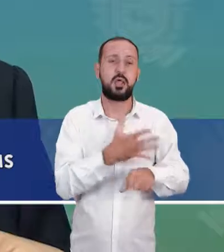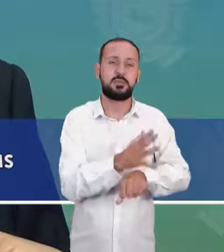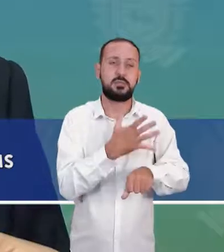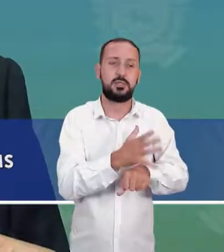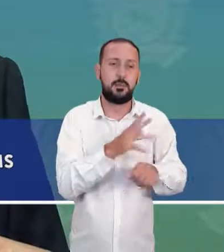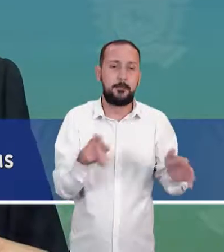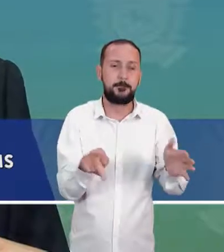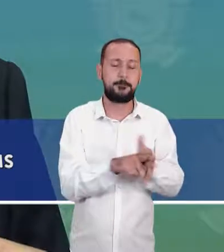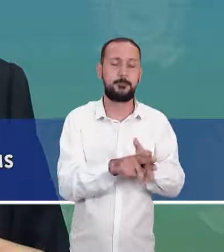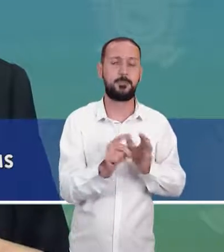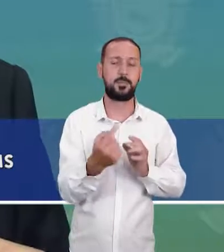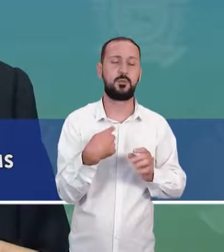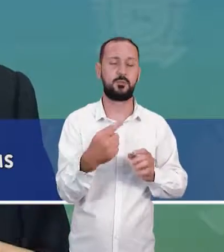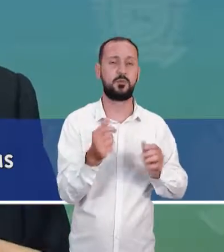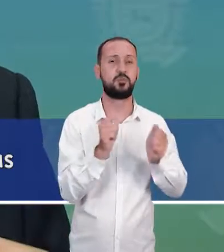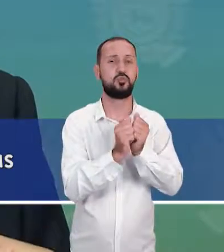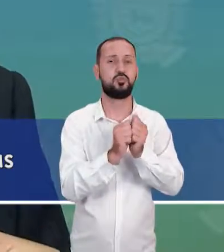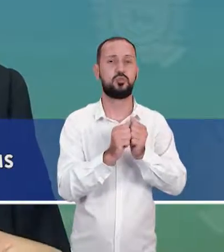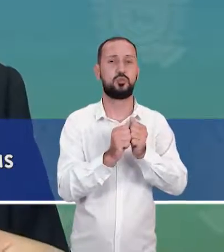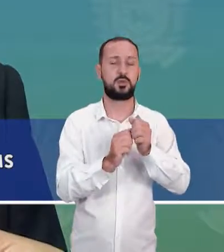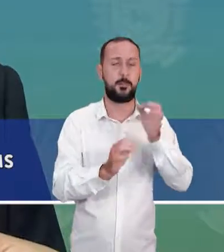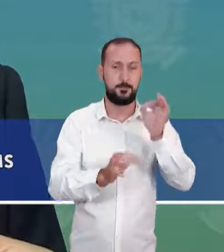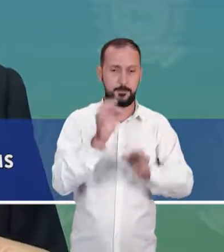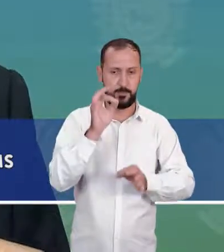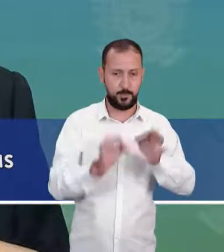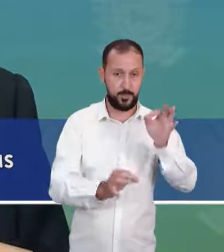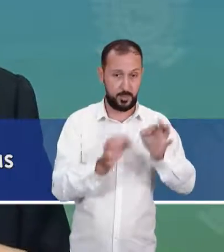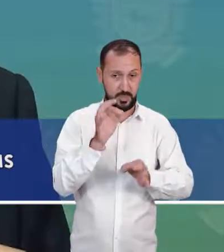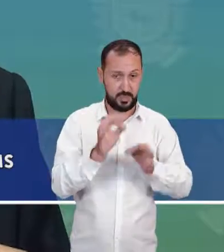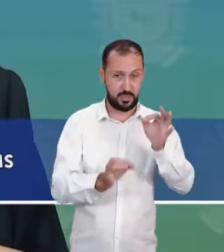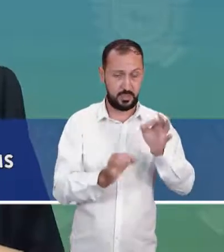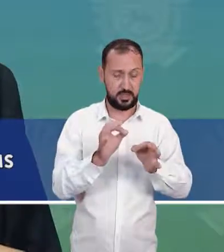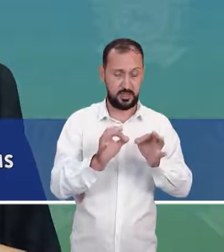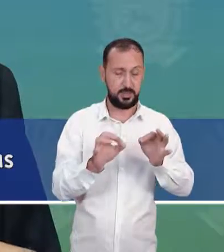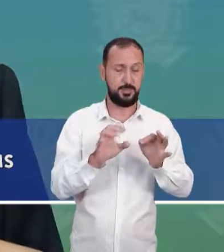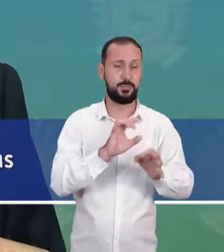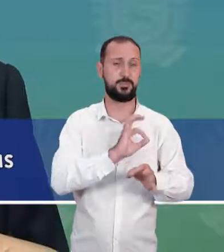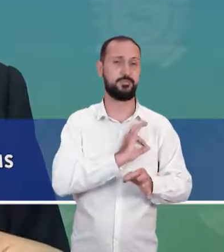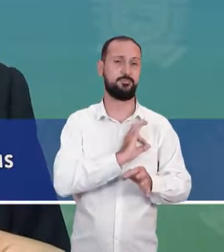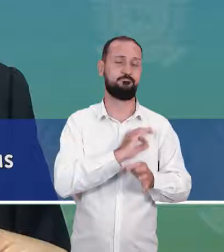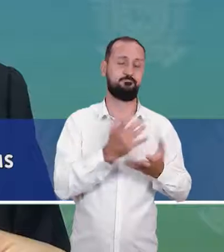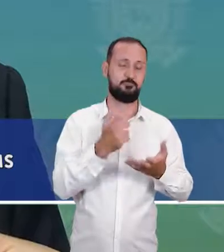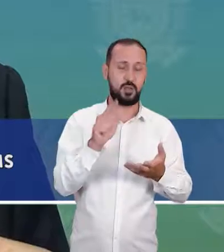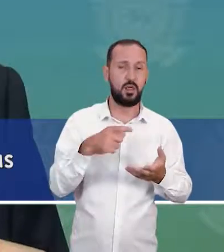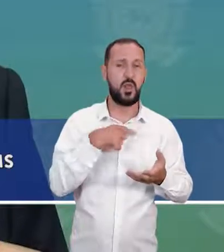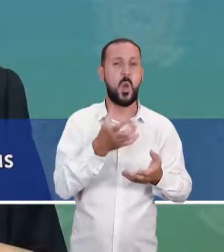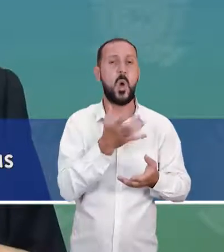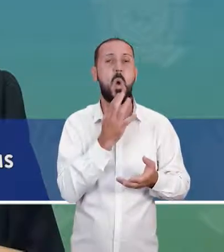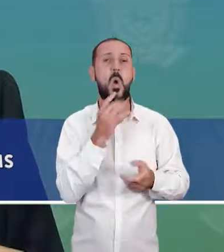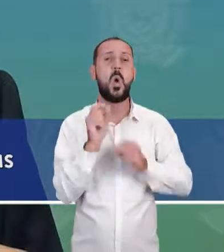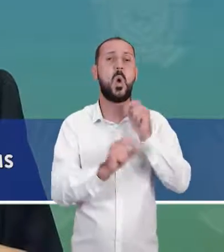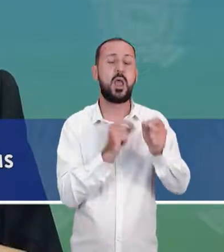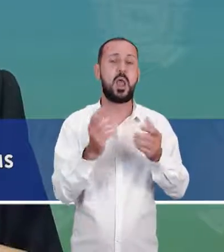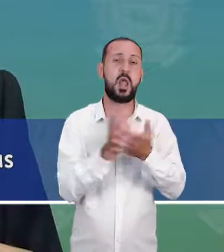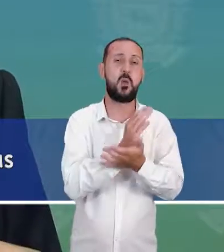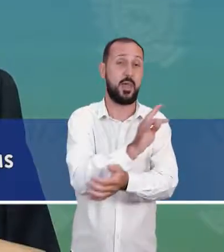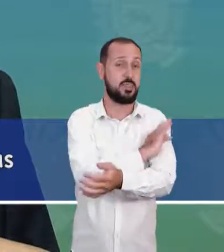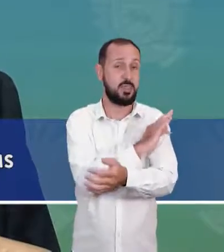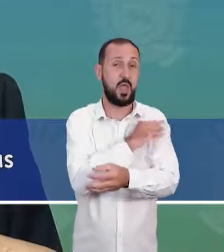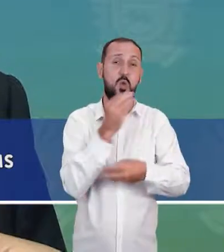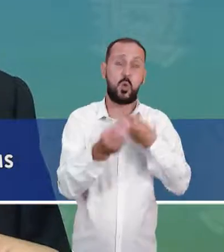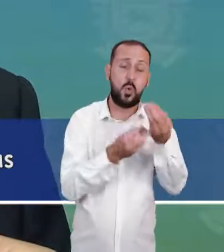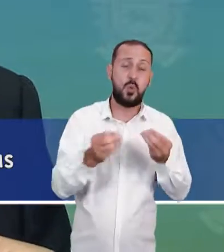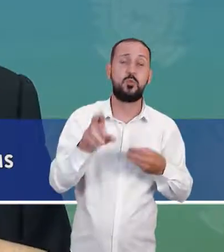treinados para a função principal da polícia judiciária, que é a investigação criminal. Então eles também têm conhecimento